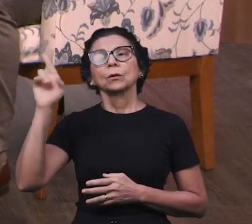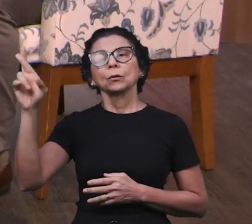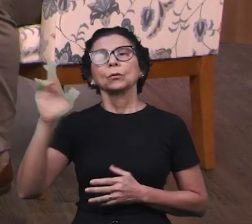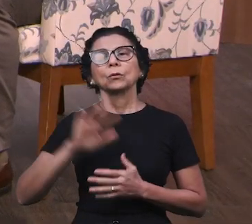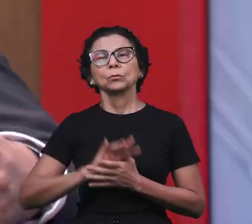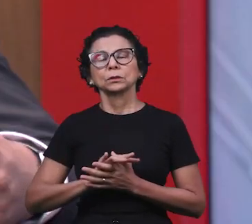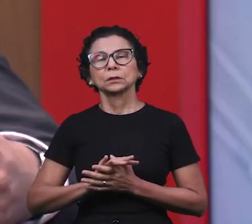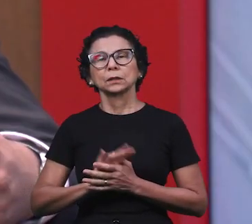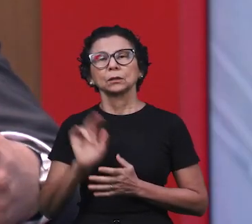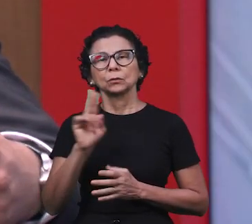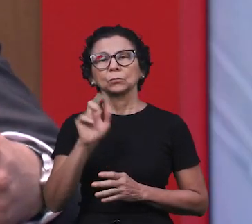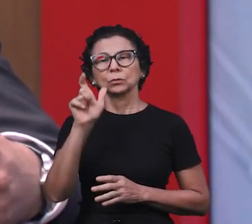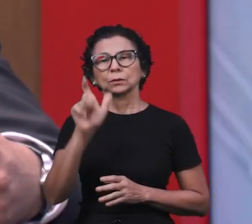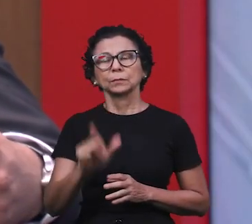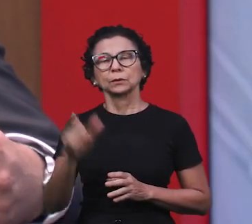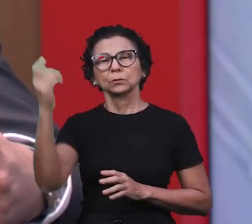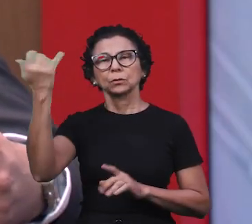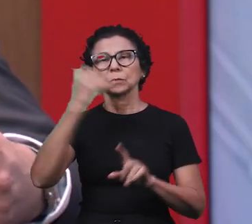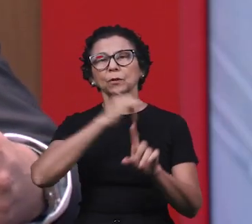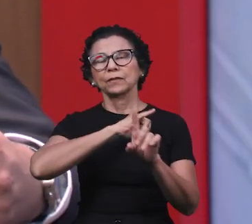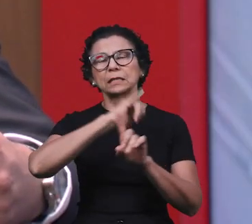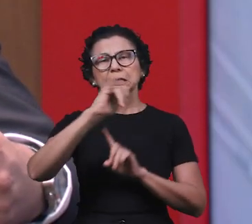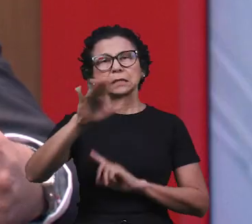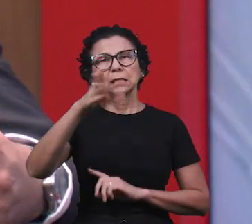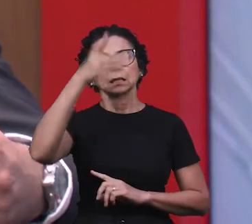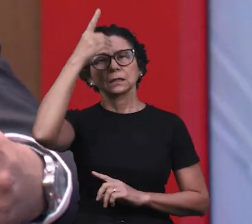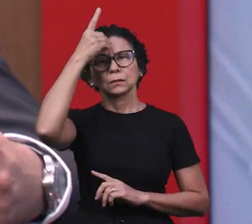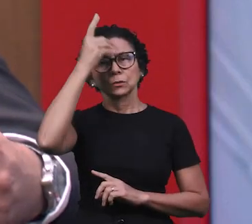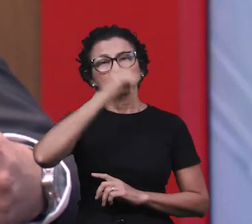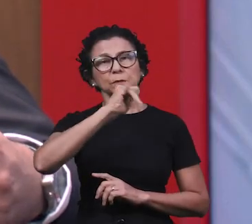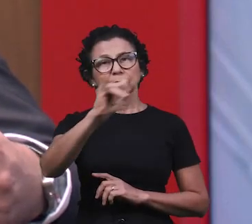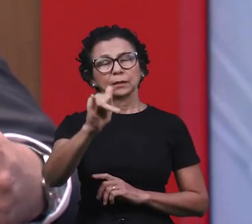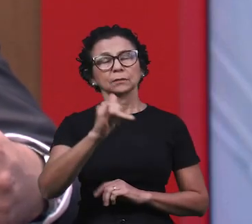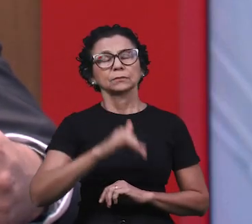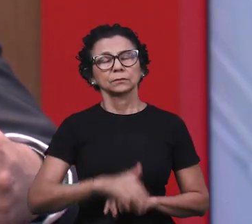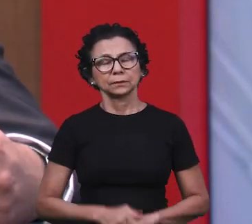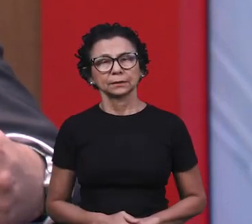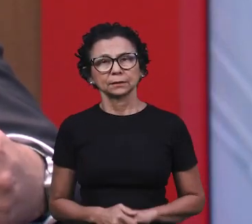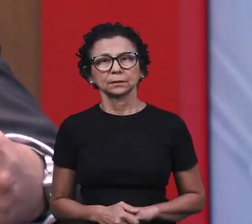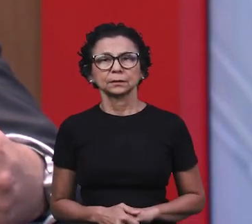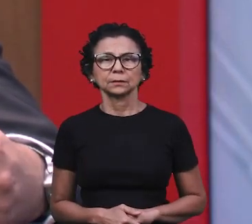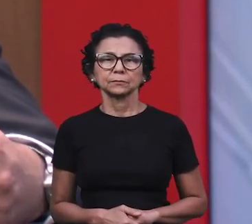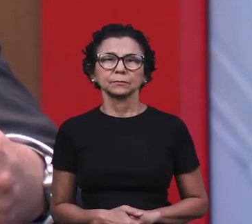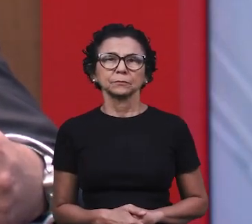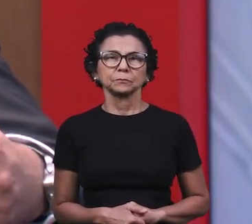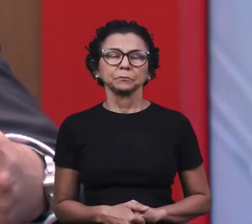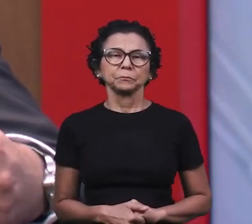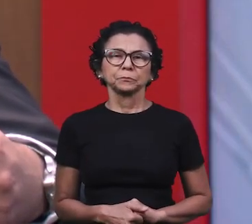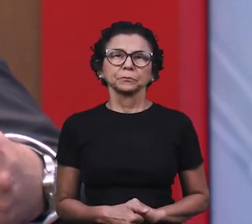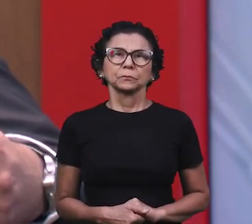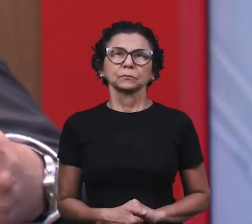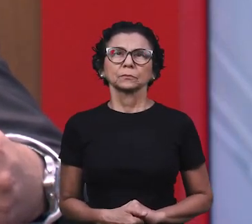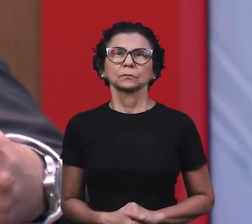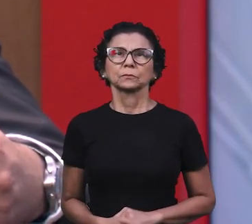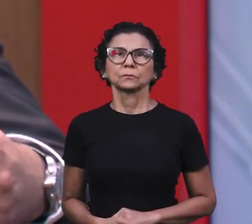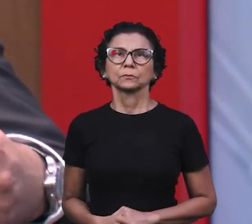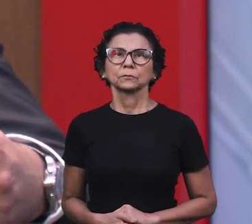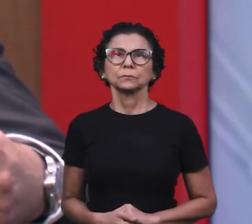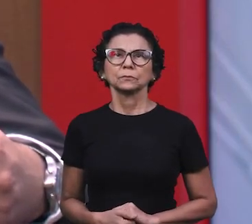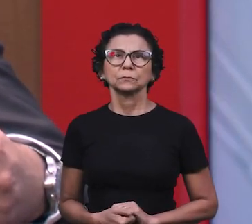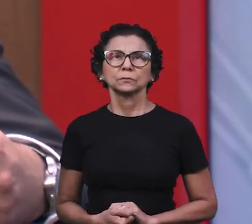isso é Deus usando o intérprete para alimentar a minha e a sua vida, responder a minha e a sua oração. Os dons espirituais, as ações do Senhor no meio do